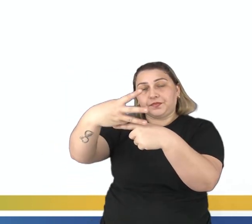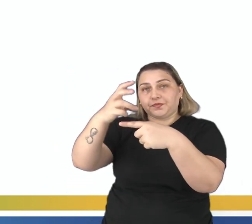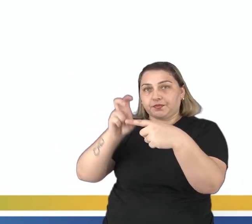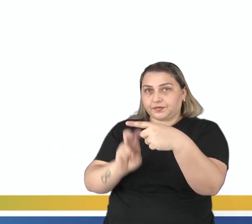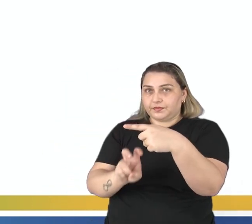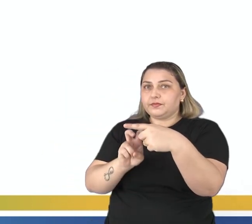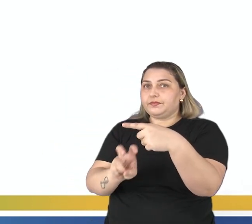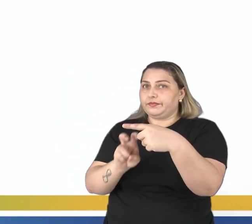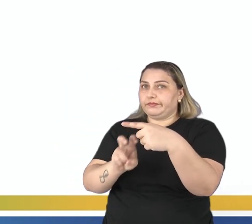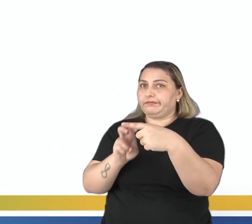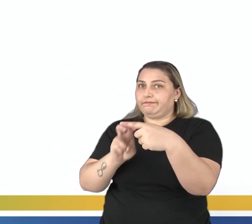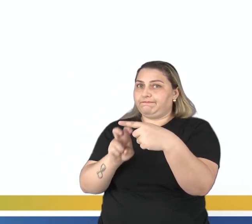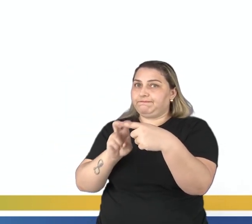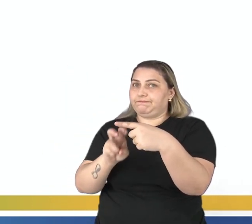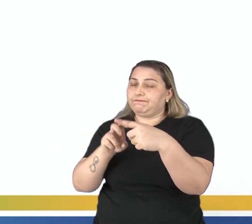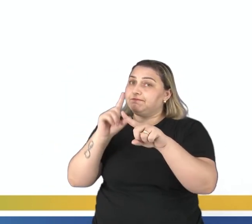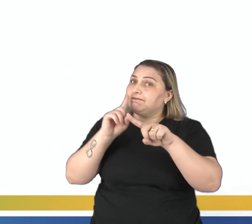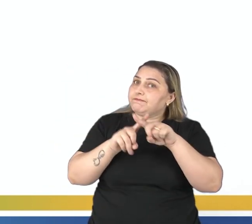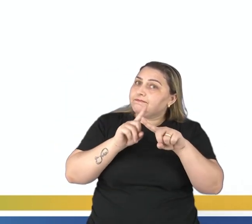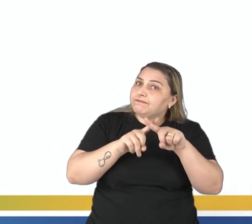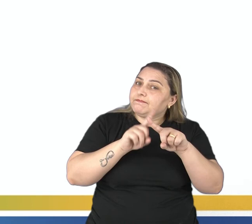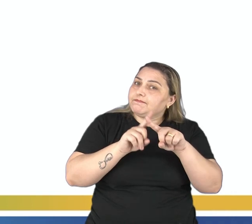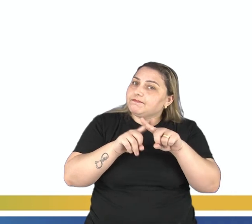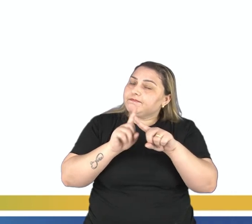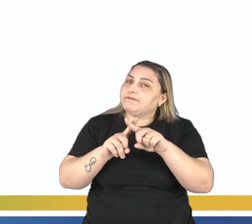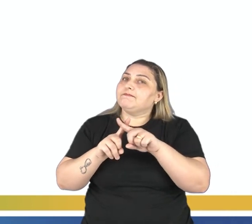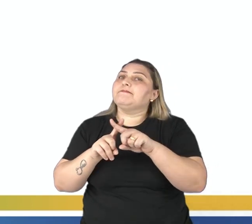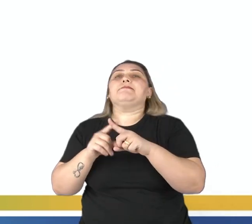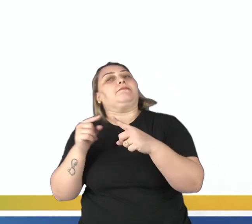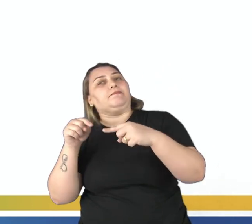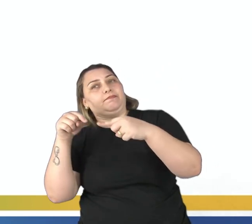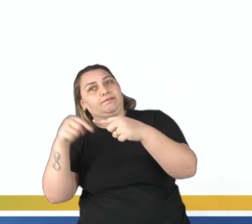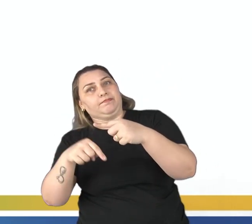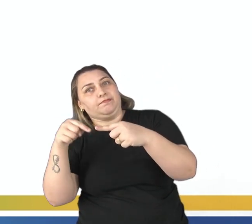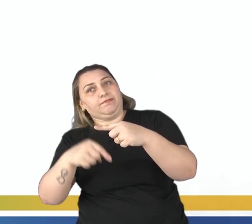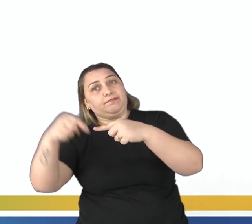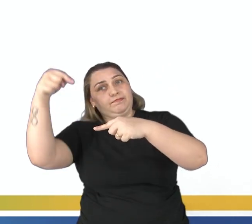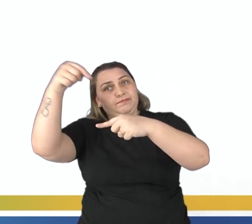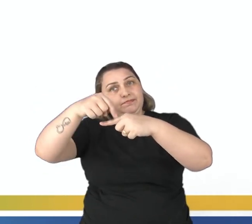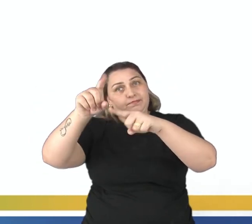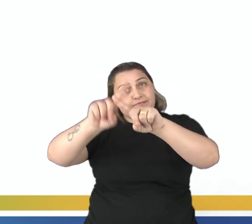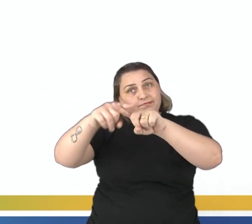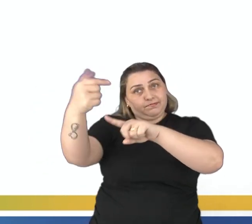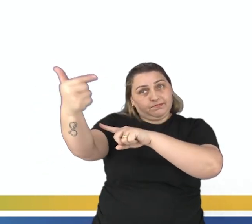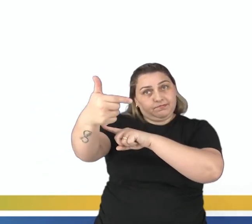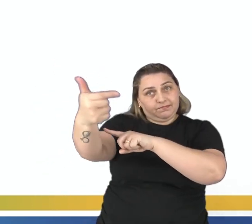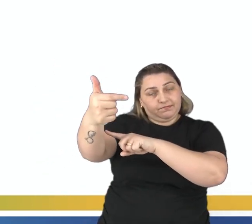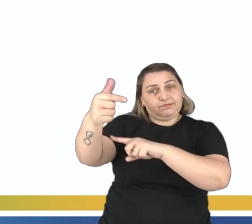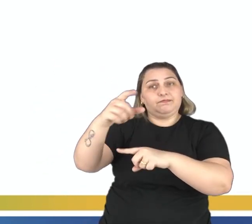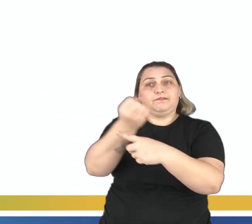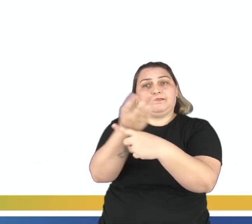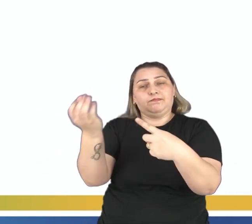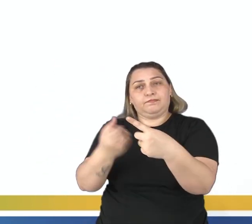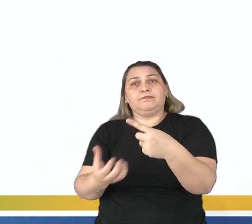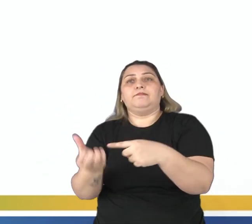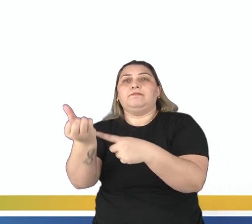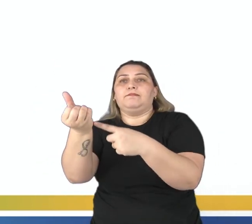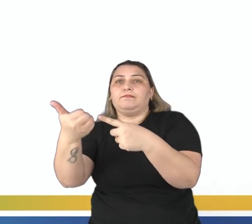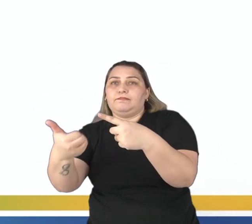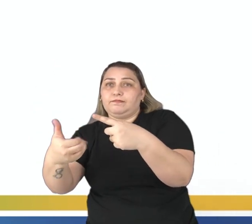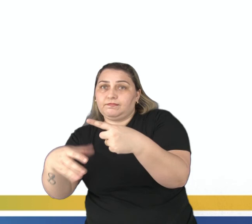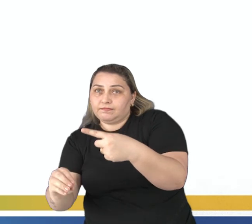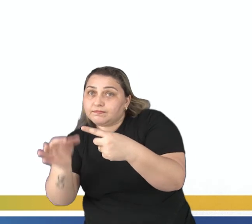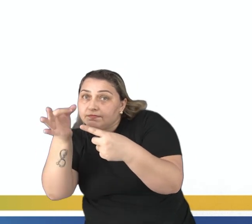3/5, fazendo a multiplicação do numerador e o denominador por 2, nós temos a fração equivalente